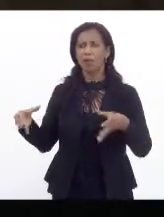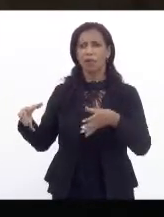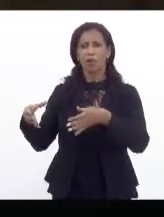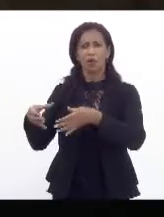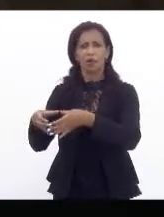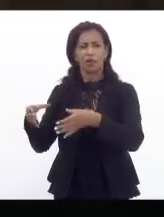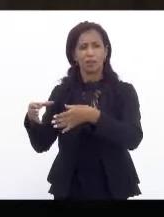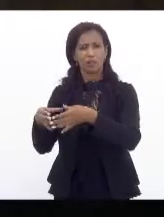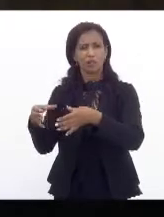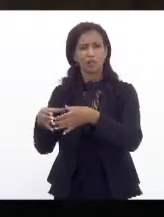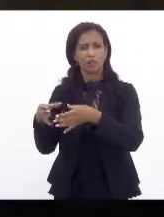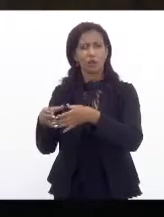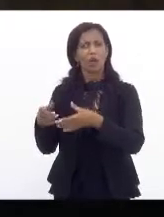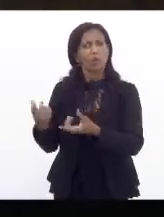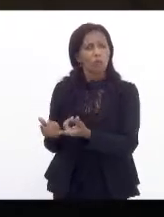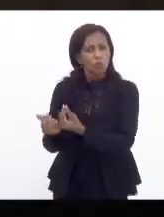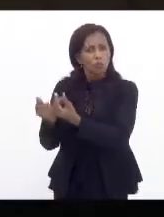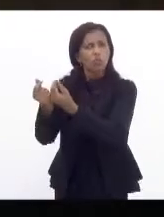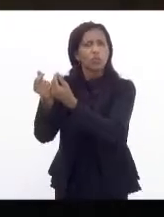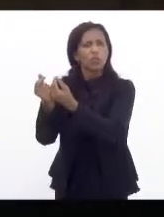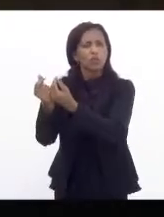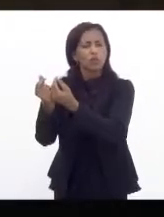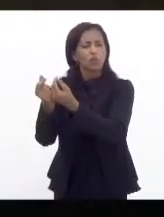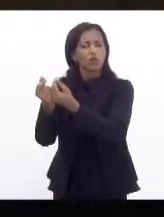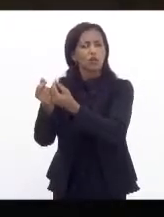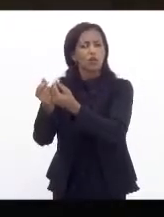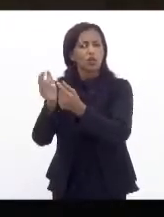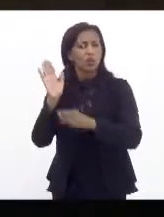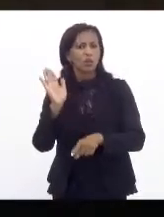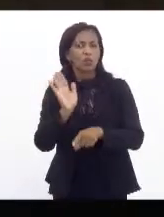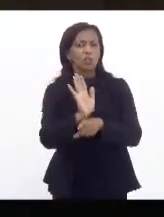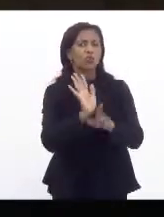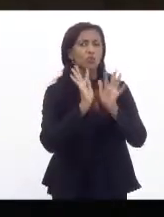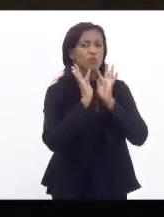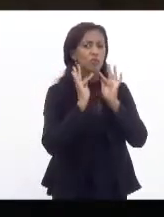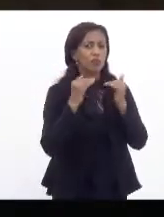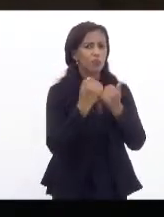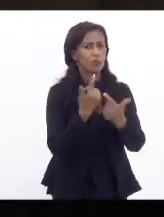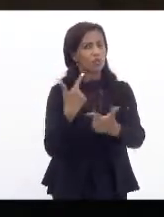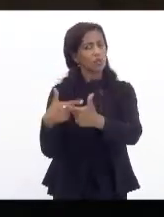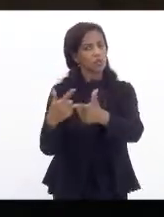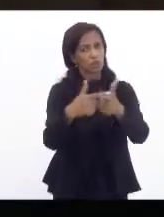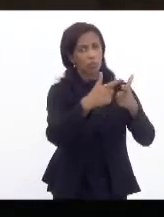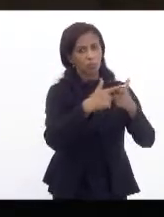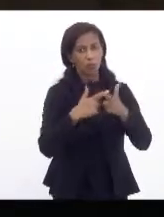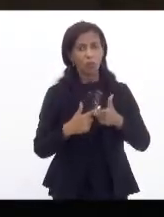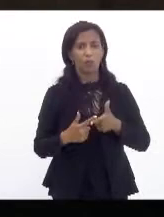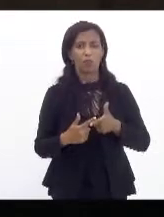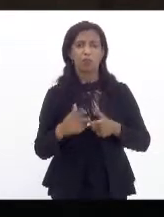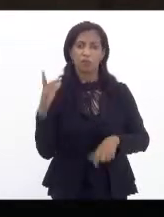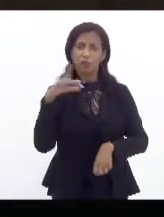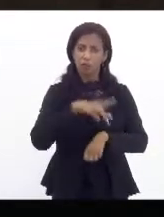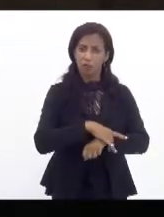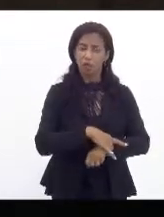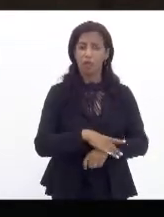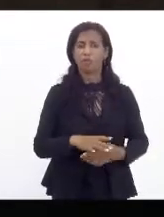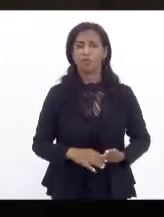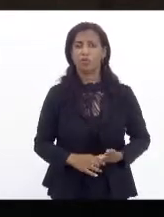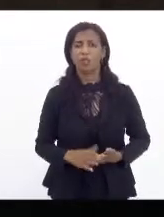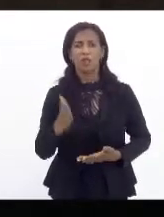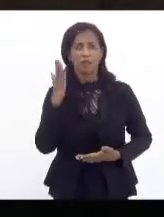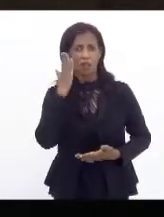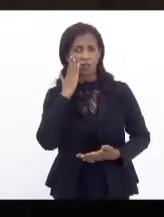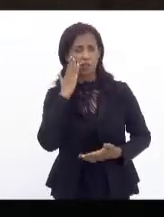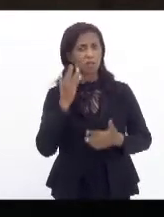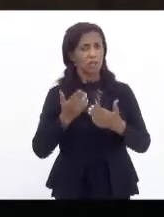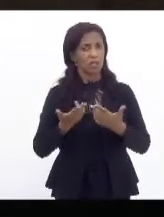dinheiro e não atendem aquelas famílias que têm esses problemas, que são muito graves. Eu sei de caso